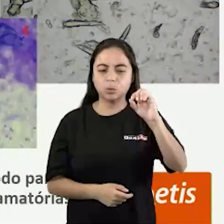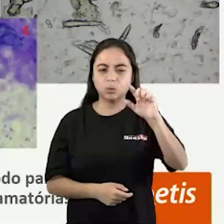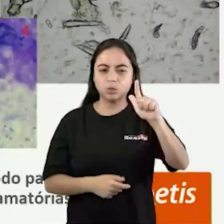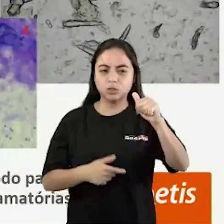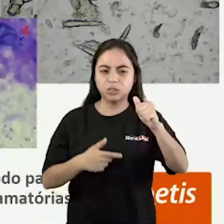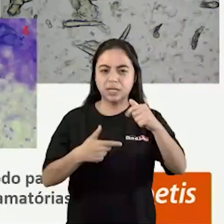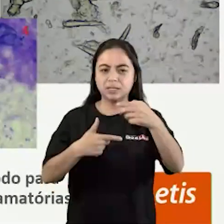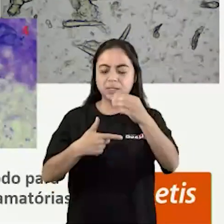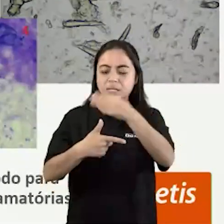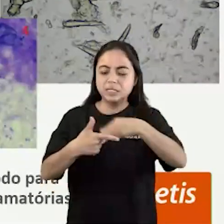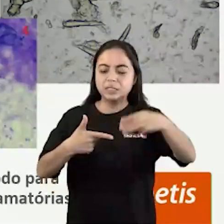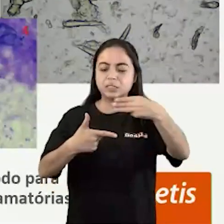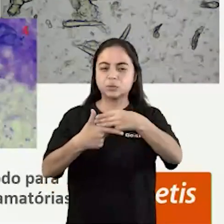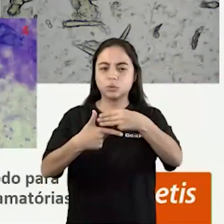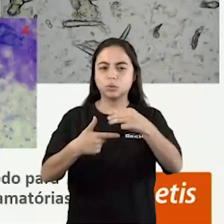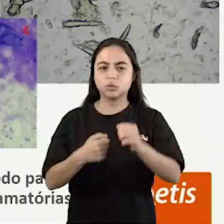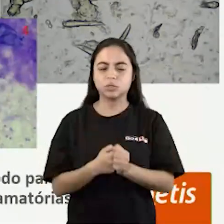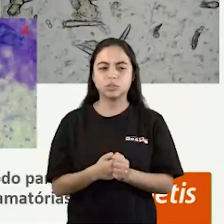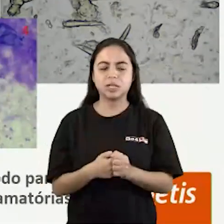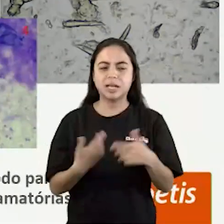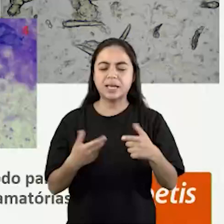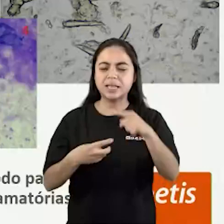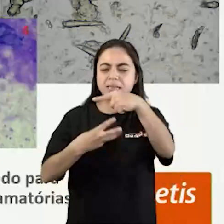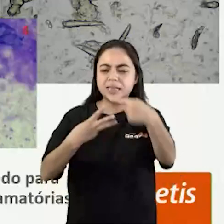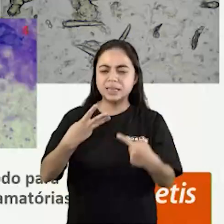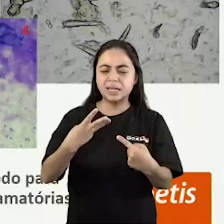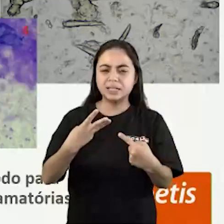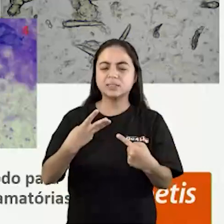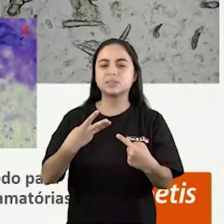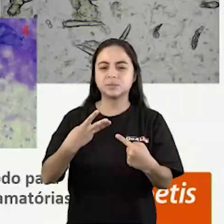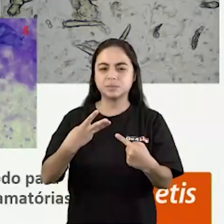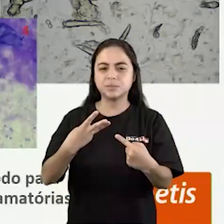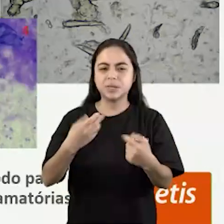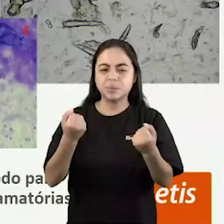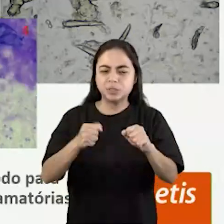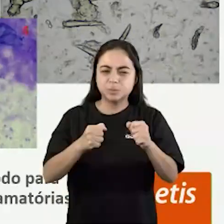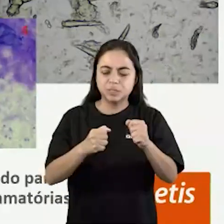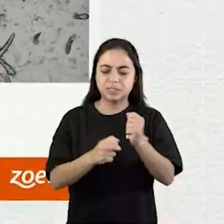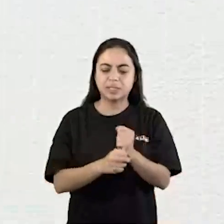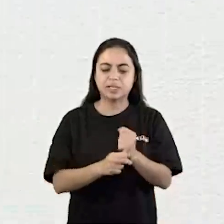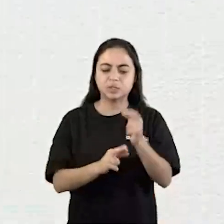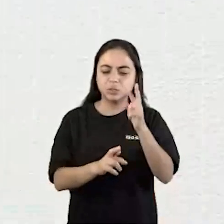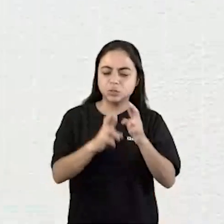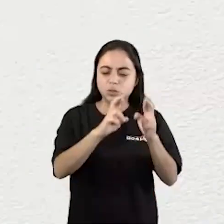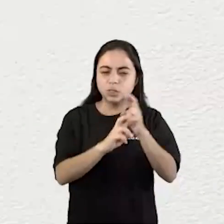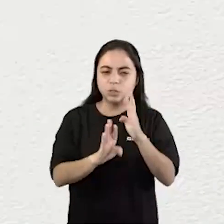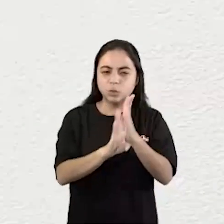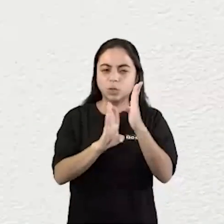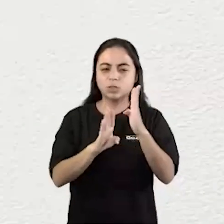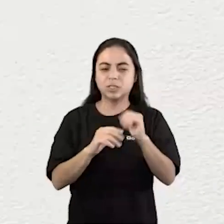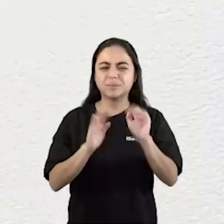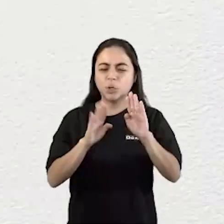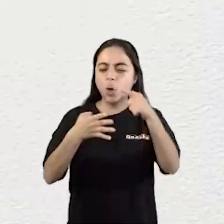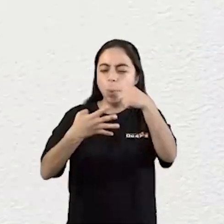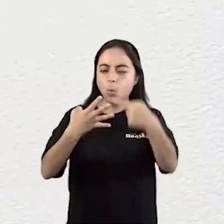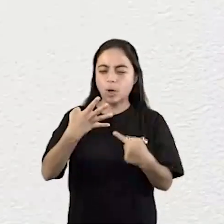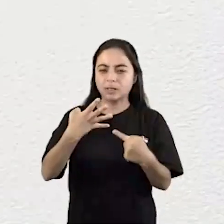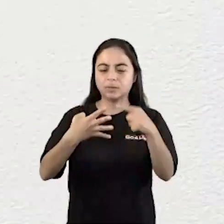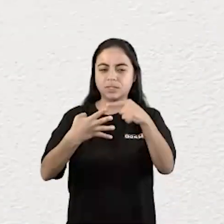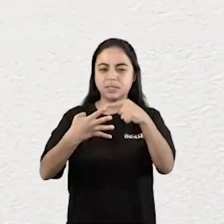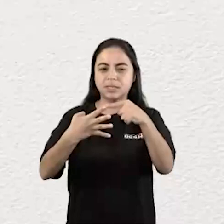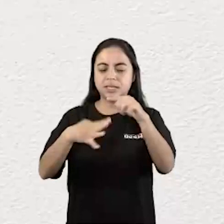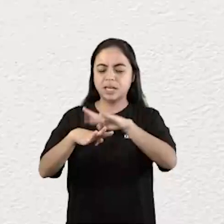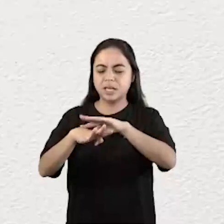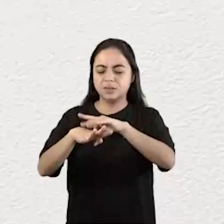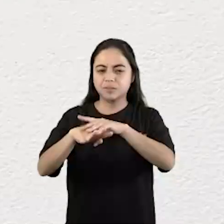de acetato, nós temos 3 possibilidades diagnósticas, na verdade 4. Nós temos as